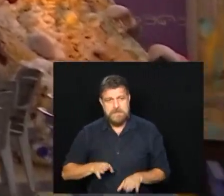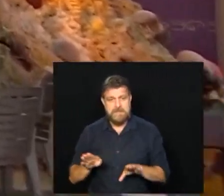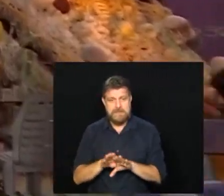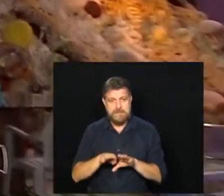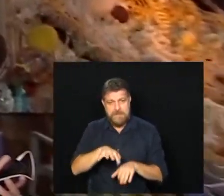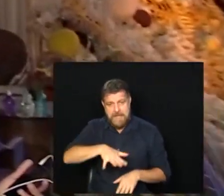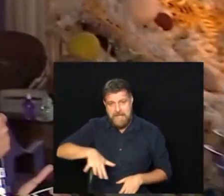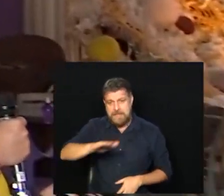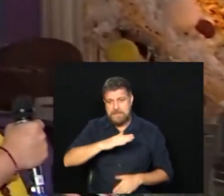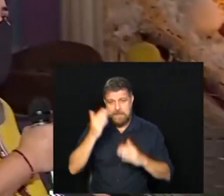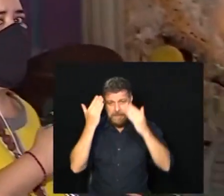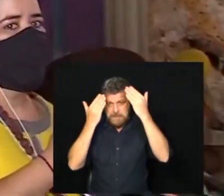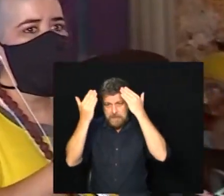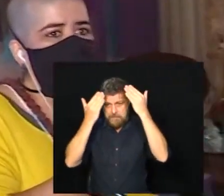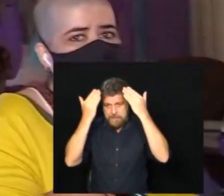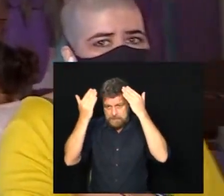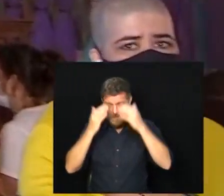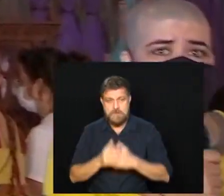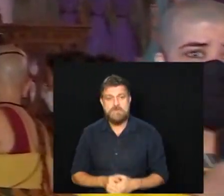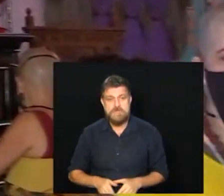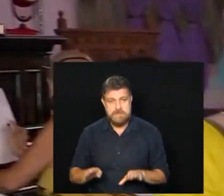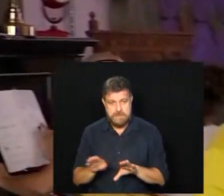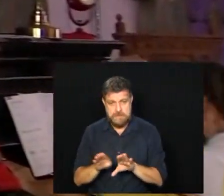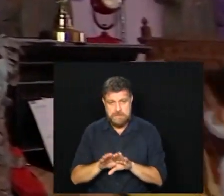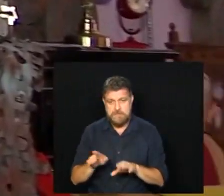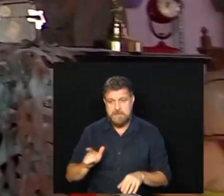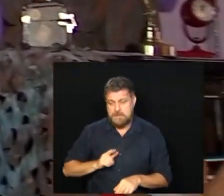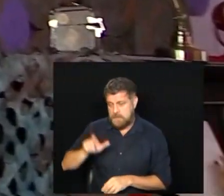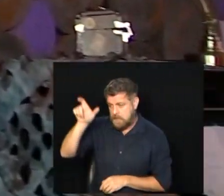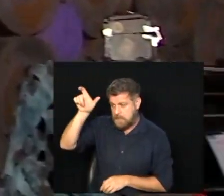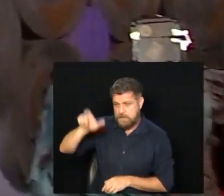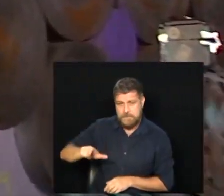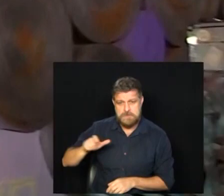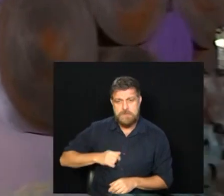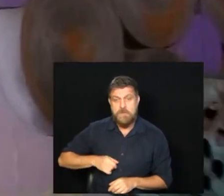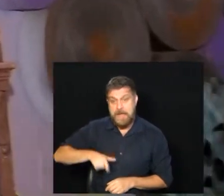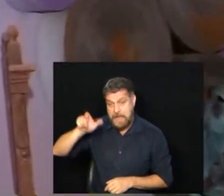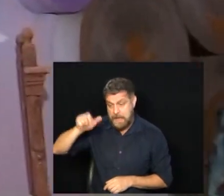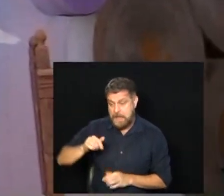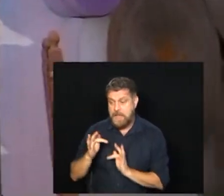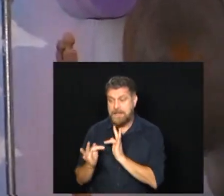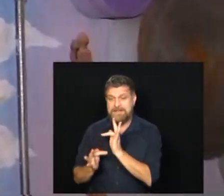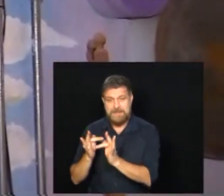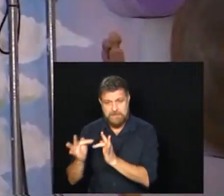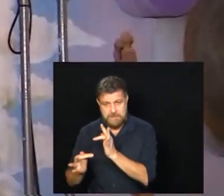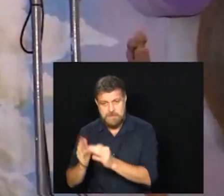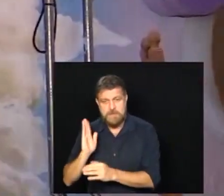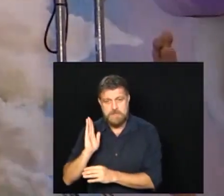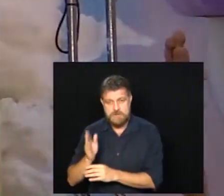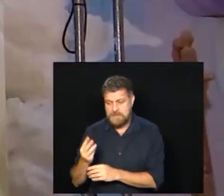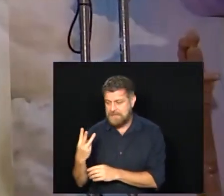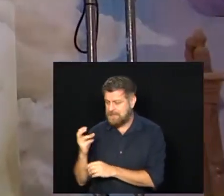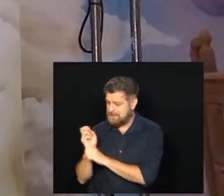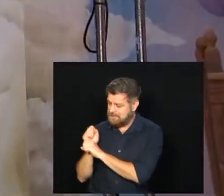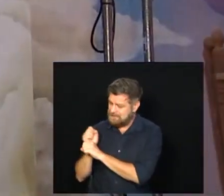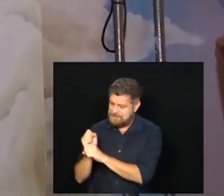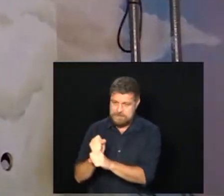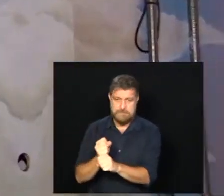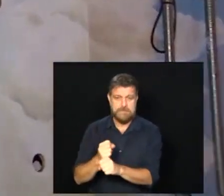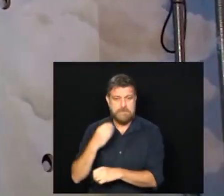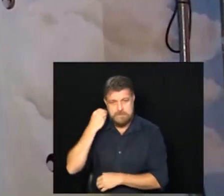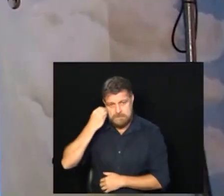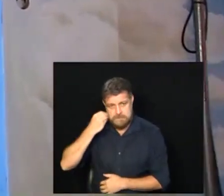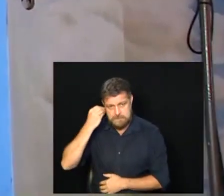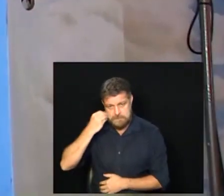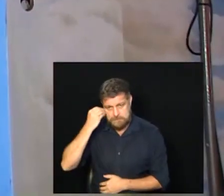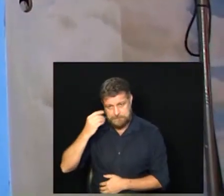de psicologia transpessoal. O idealizador do projeto, ele é um terapeuta transpessoal há mais de 35 anos, então tem toda